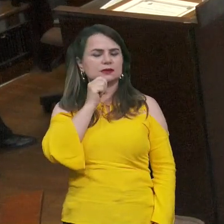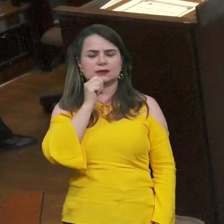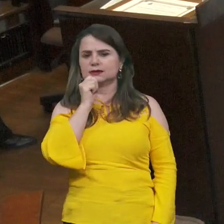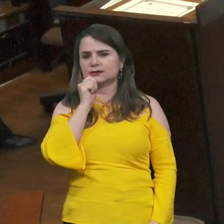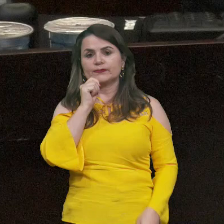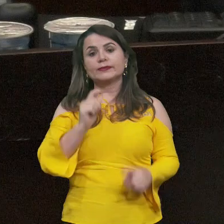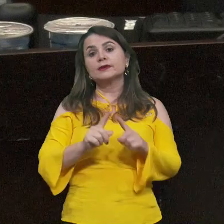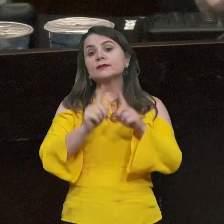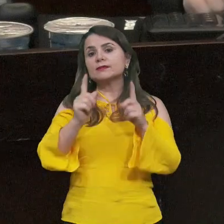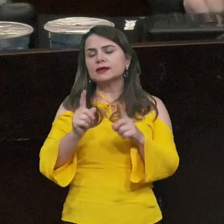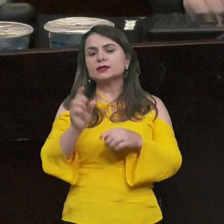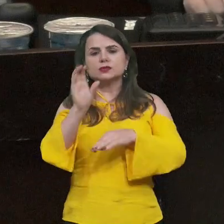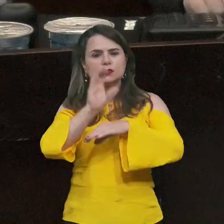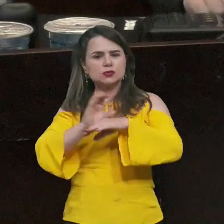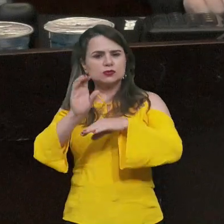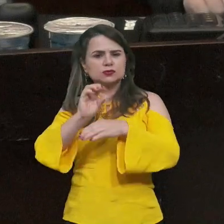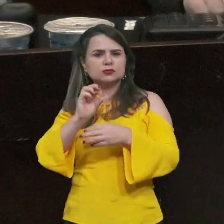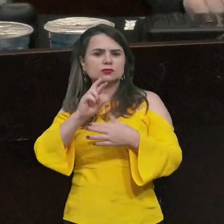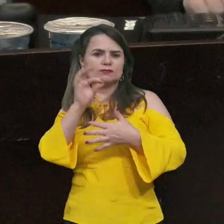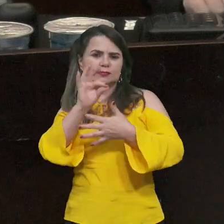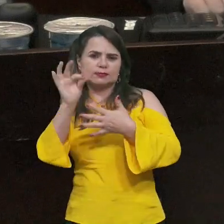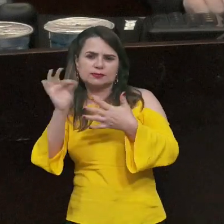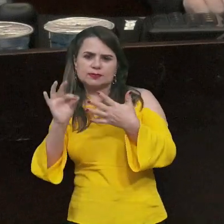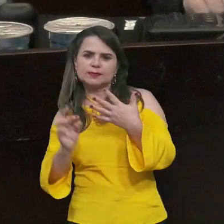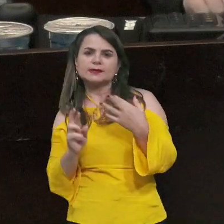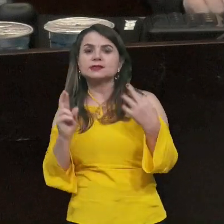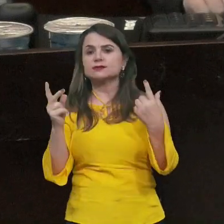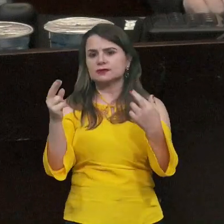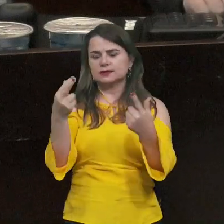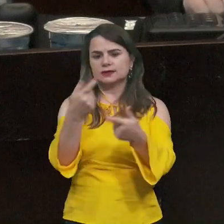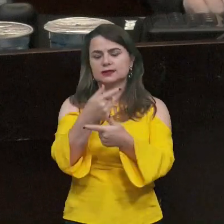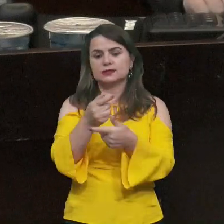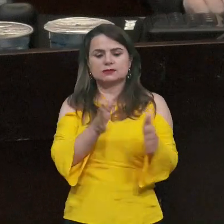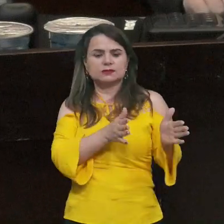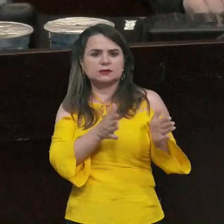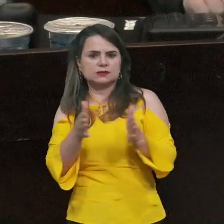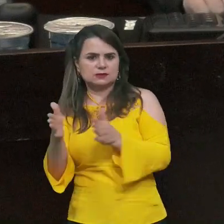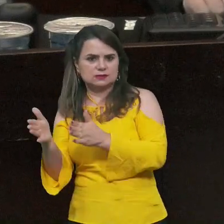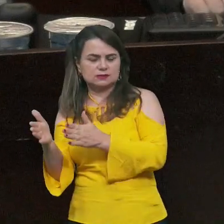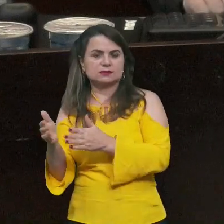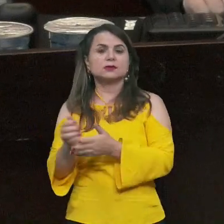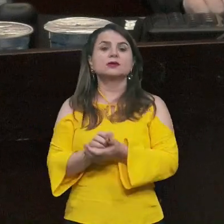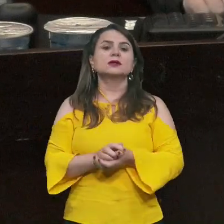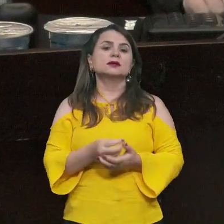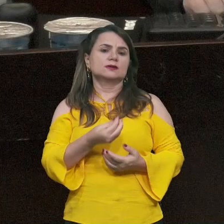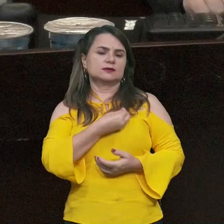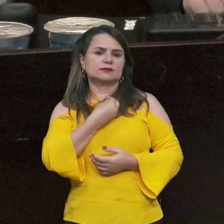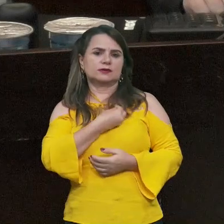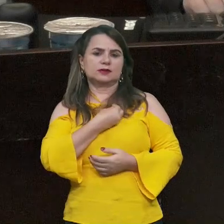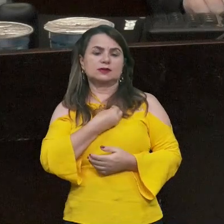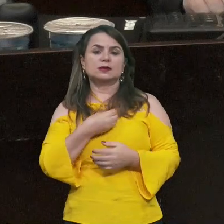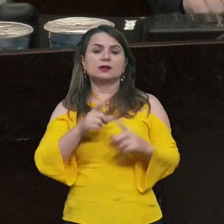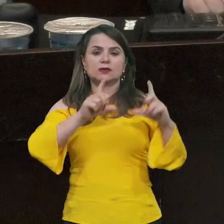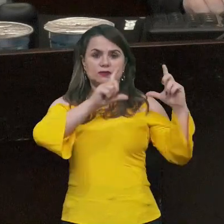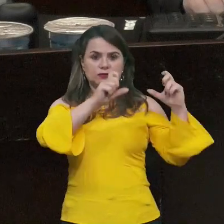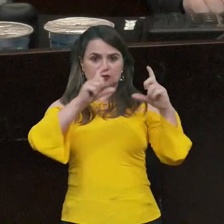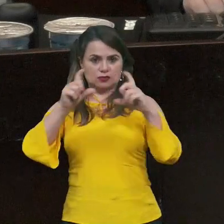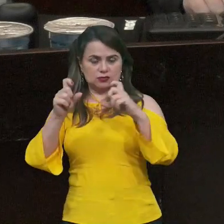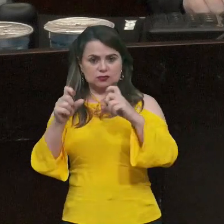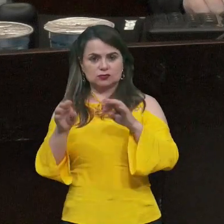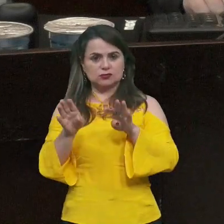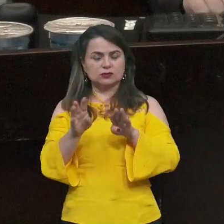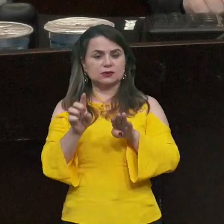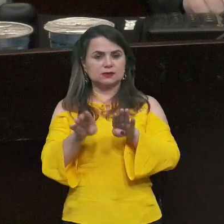realizou diversos cursos profissionalizantes durante sua jornada no empreendimento Foto Uma Hora, com seu marido e